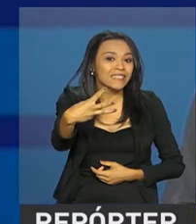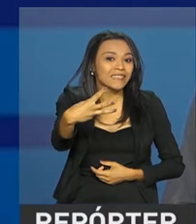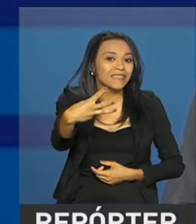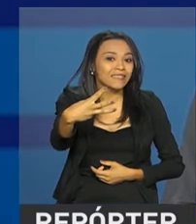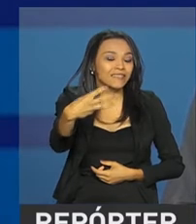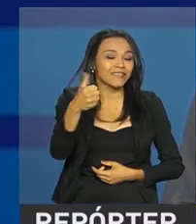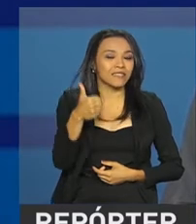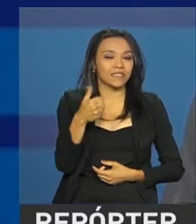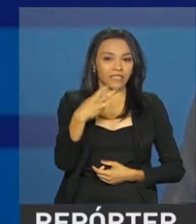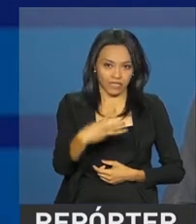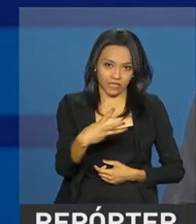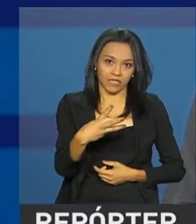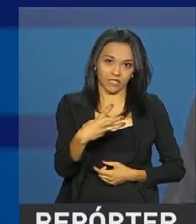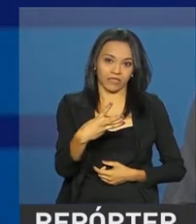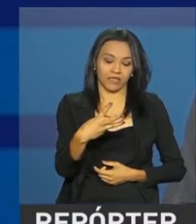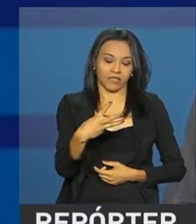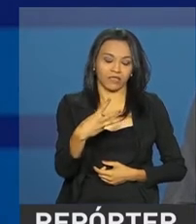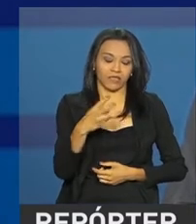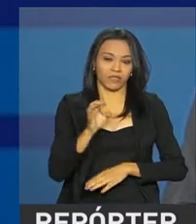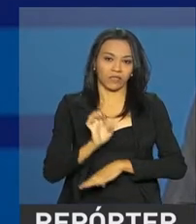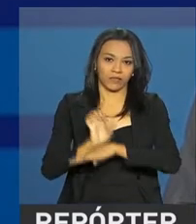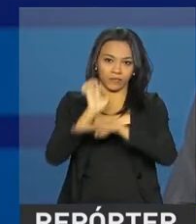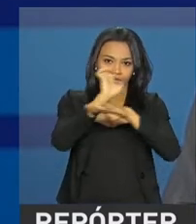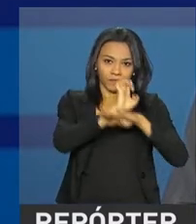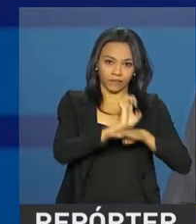13. 13.